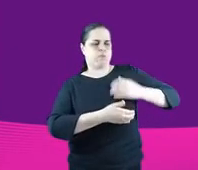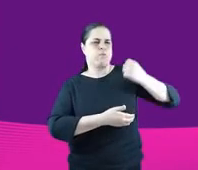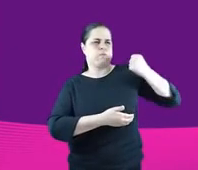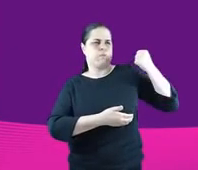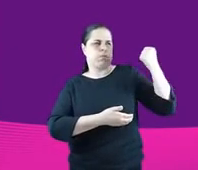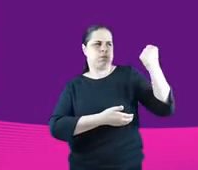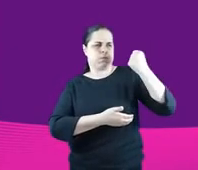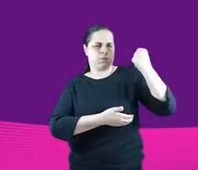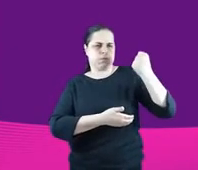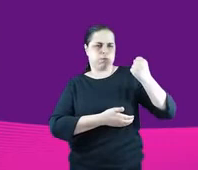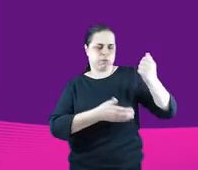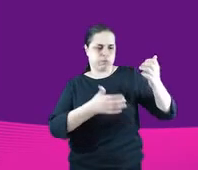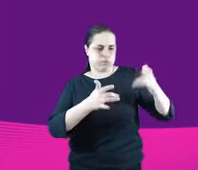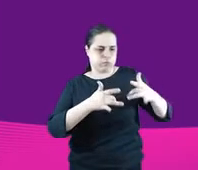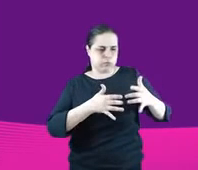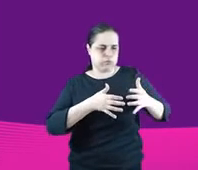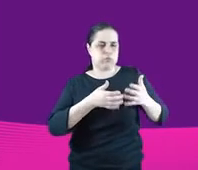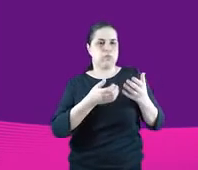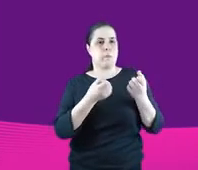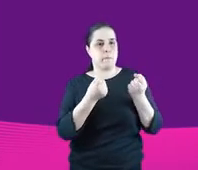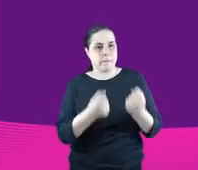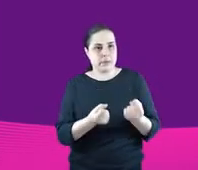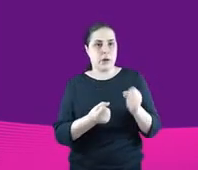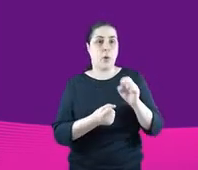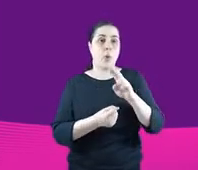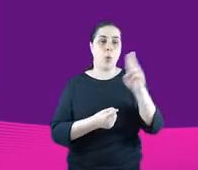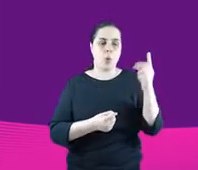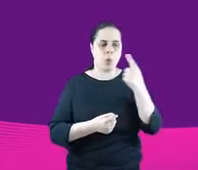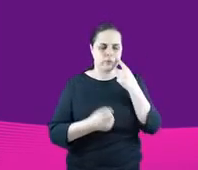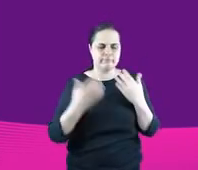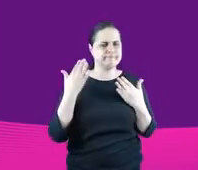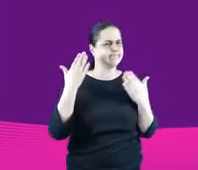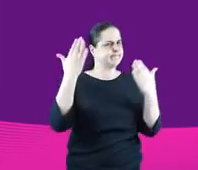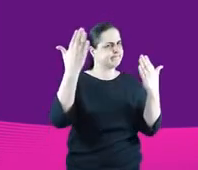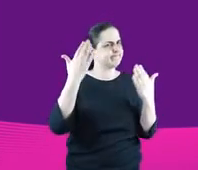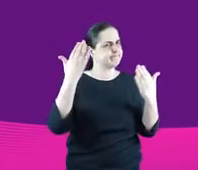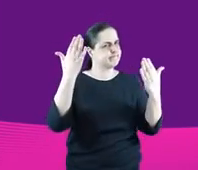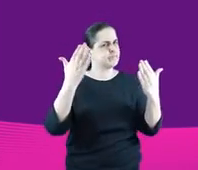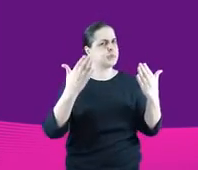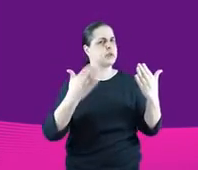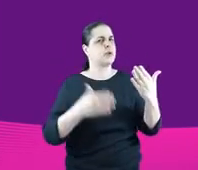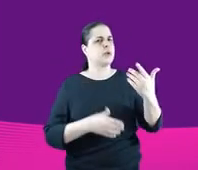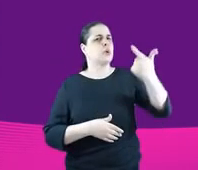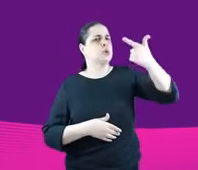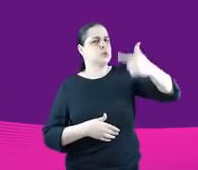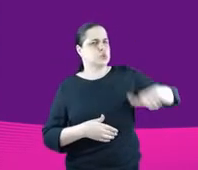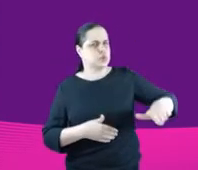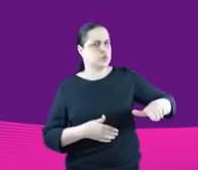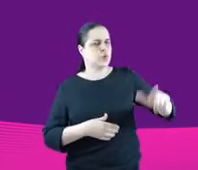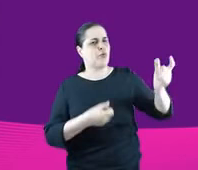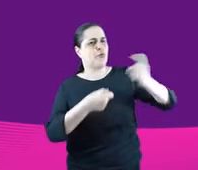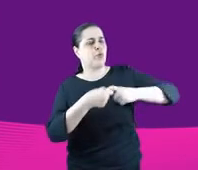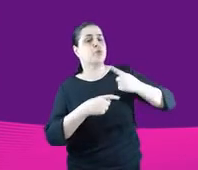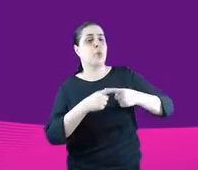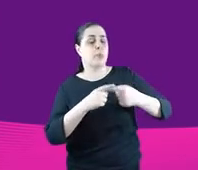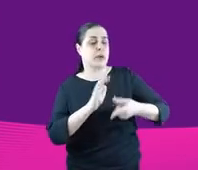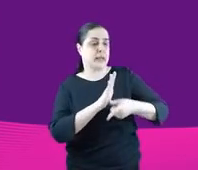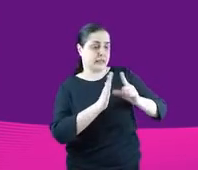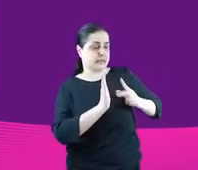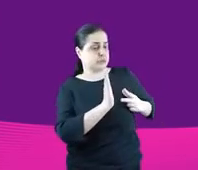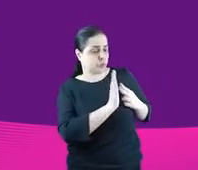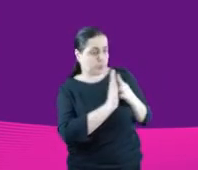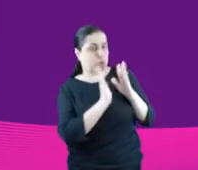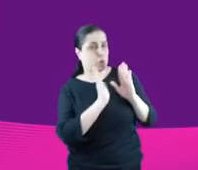ressonância, ou na suspeita clínica de uma recorrência na reconstrução de mama, ou quando a mamografia e